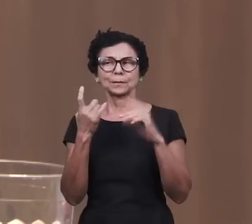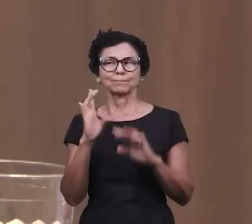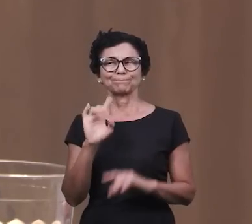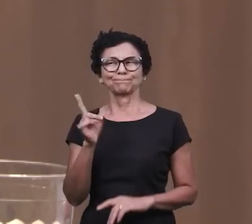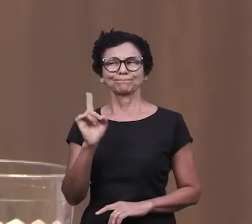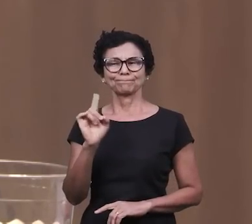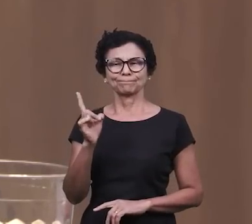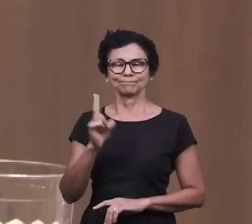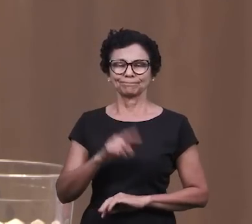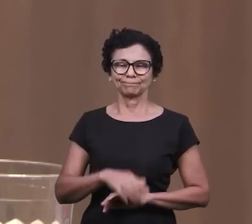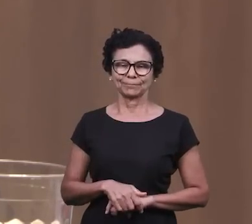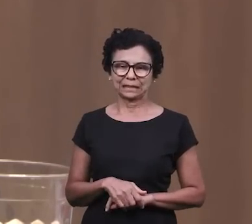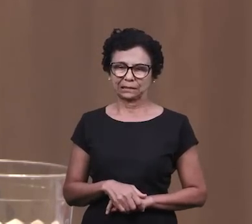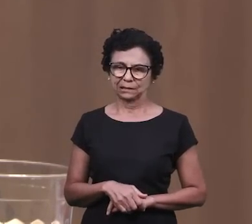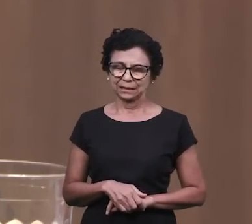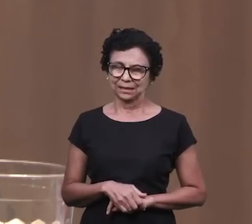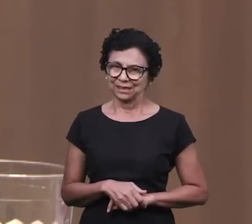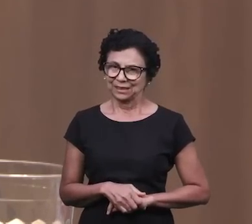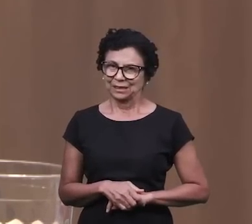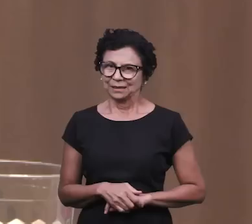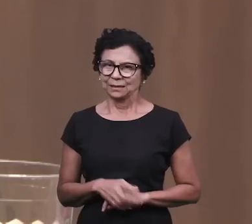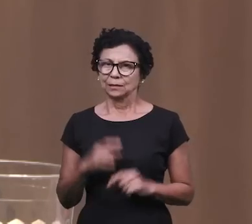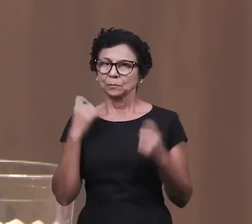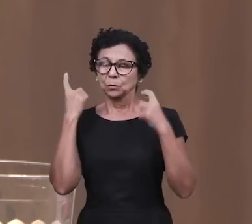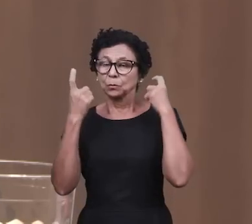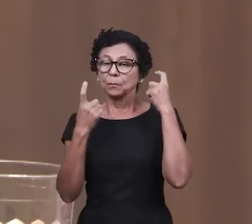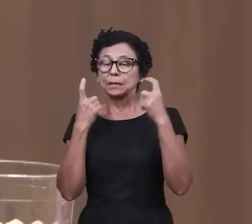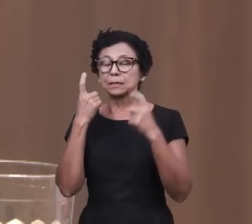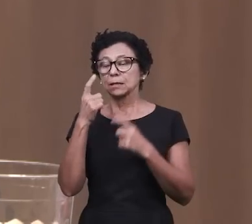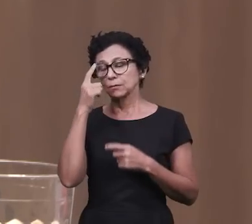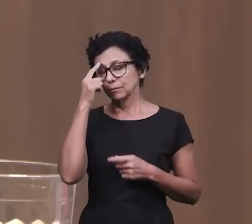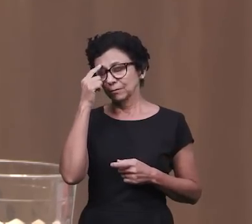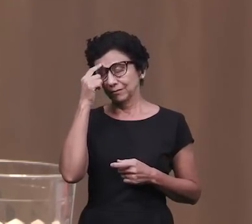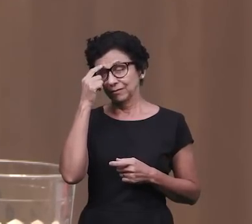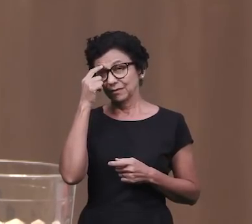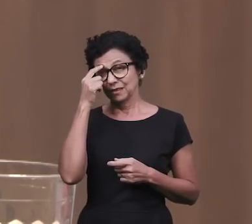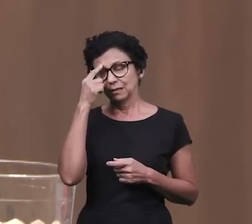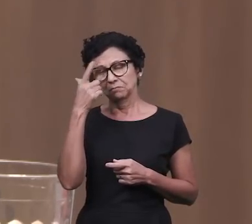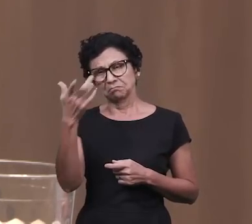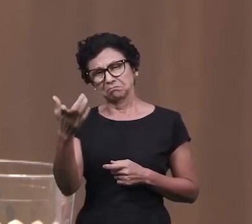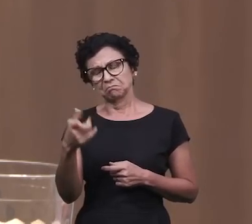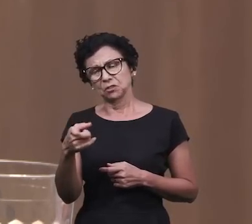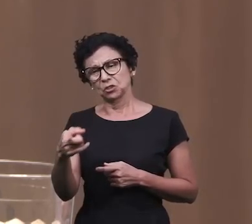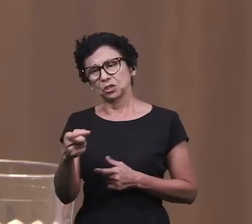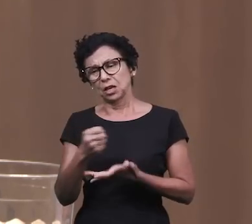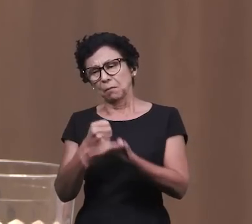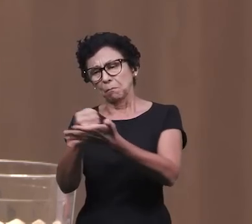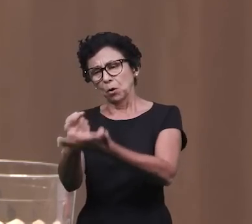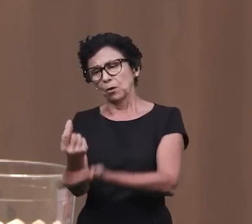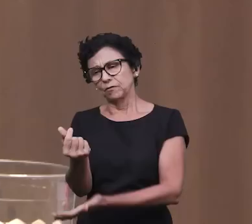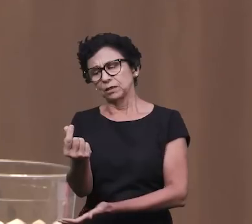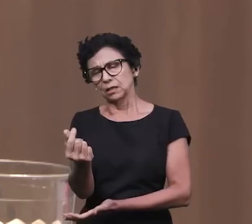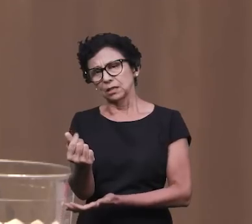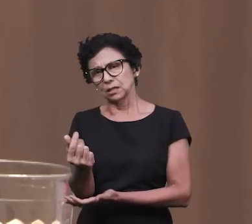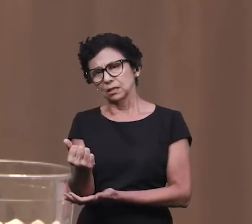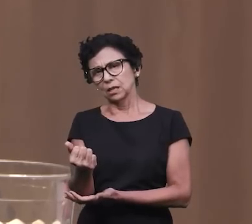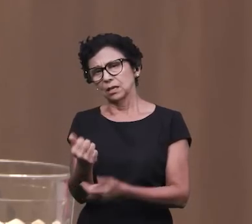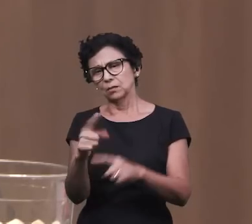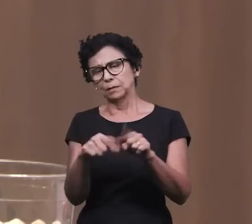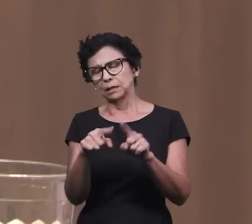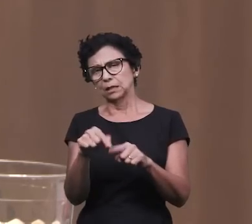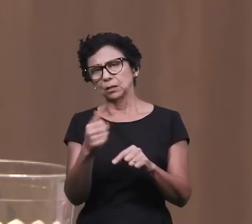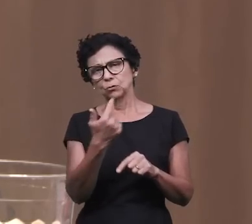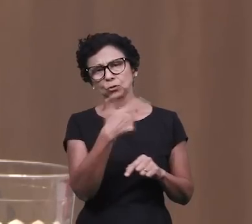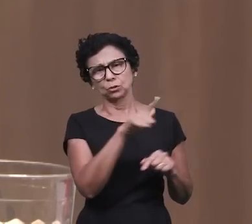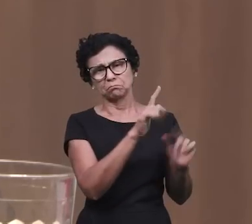produto que foi exatamente aquilo que eles não tinham. Porque eles tinham ajuda financeira, eles tinham ajuda de material, de